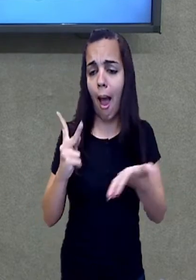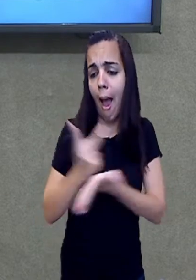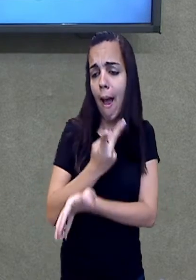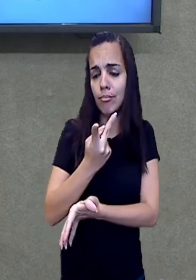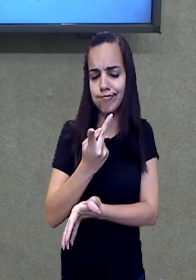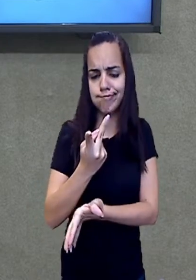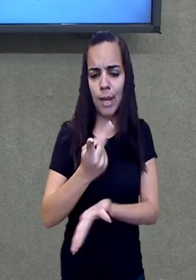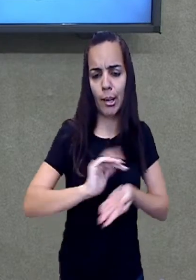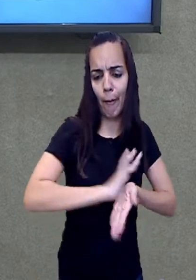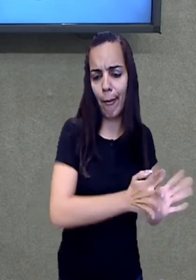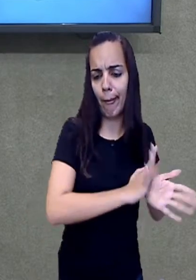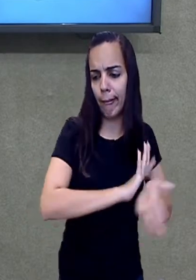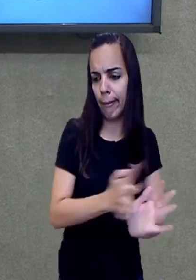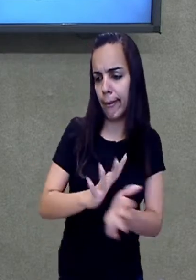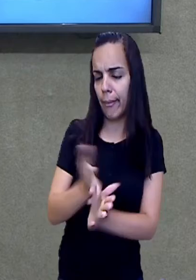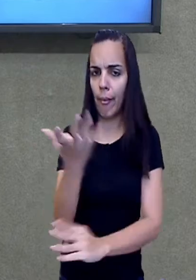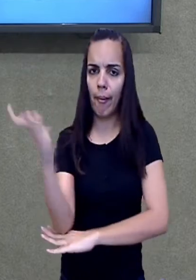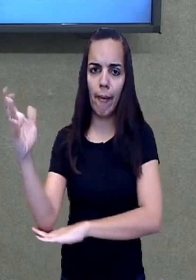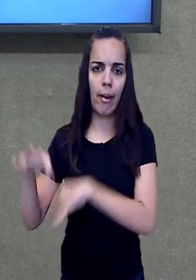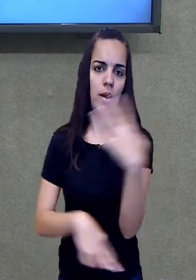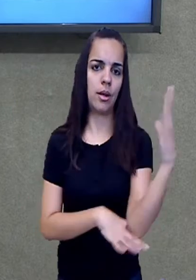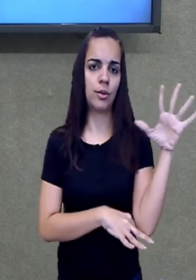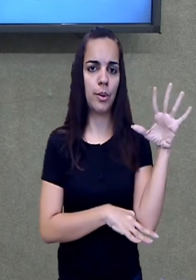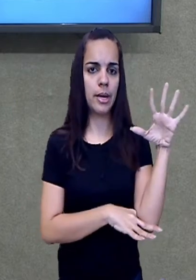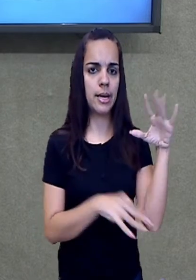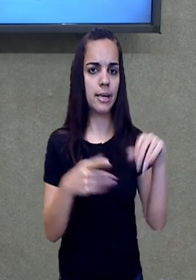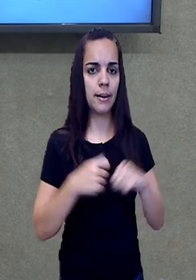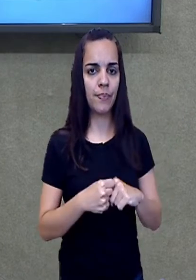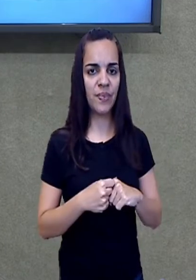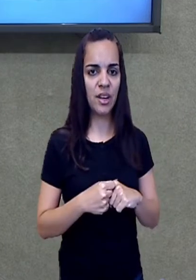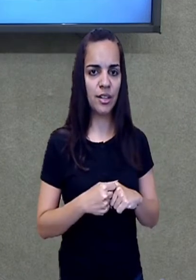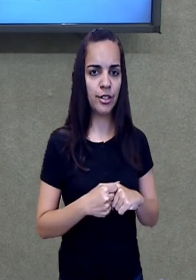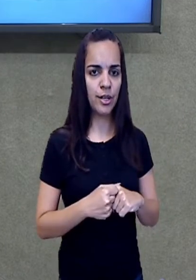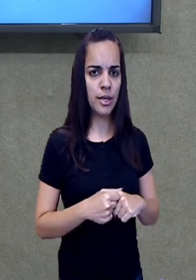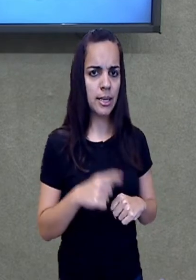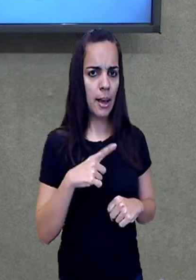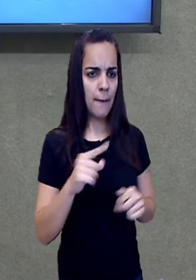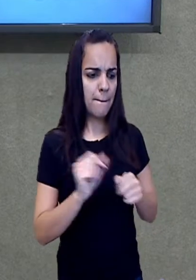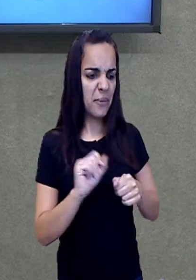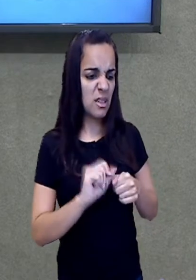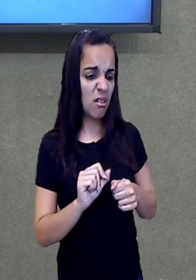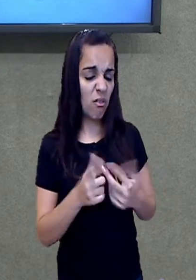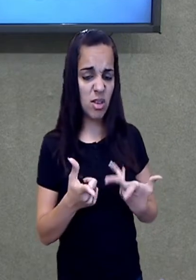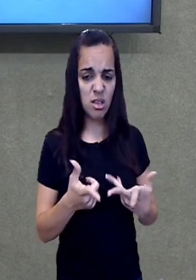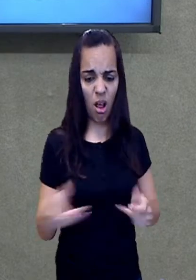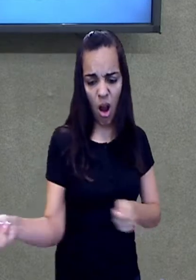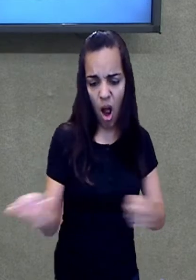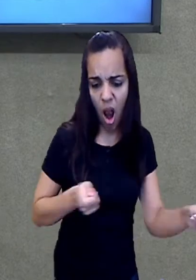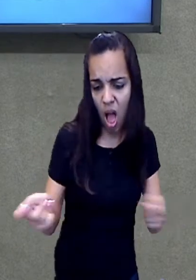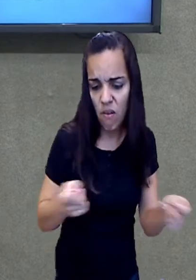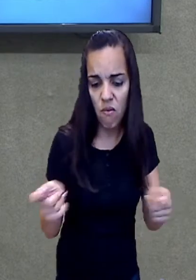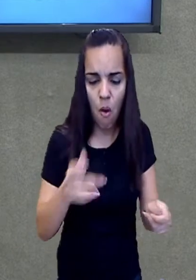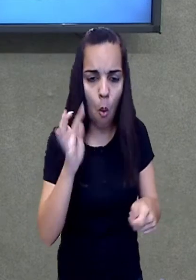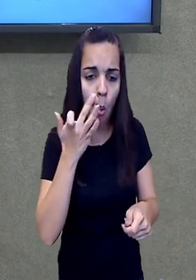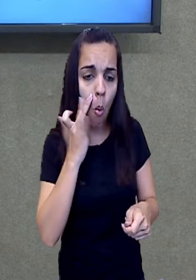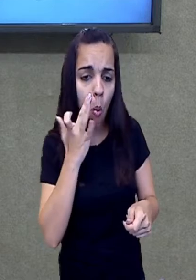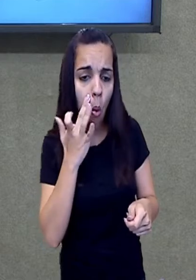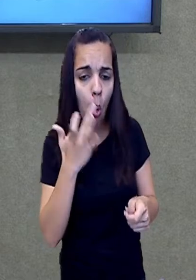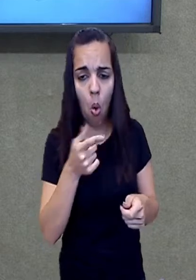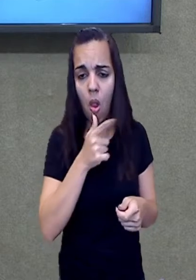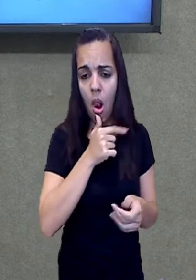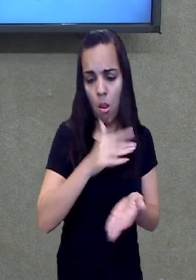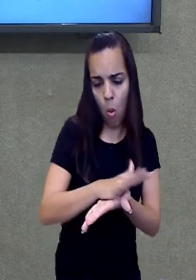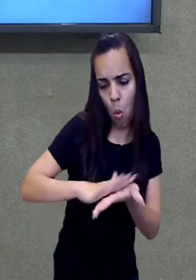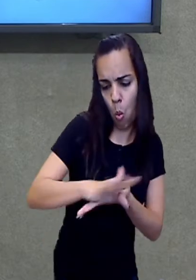Porque para fazer esse ouro, por exemplo, precisa de uma lavagem, precisa lavar esse ouro para chegar nesse pó,